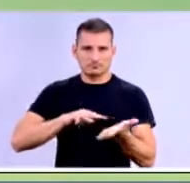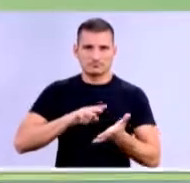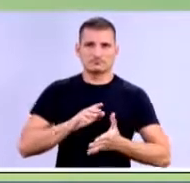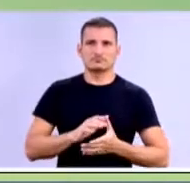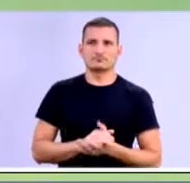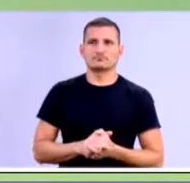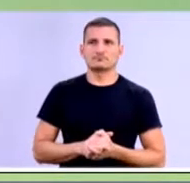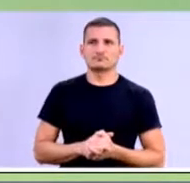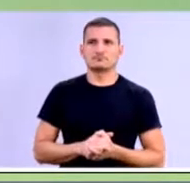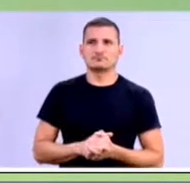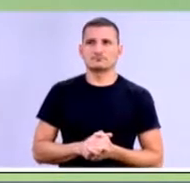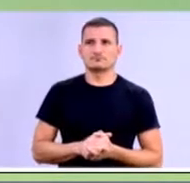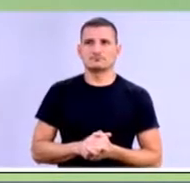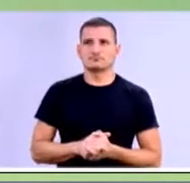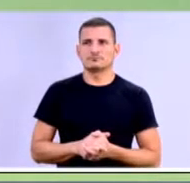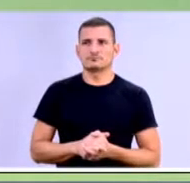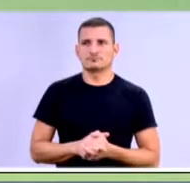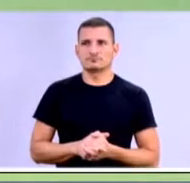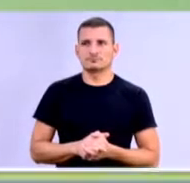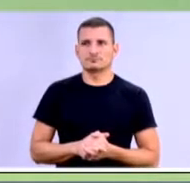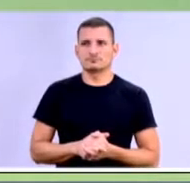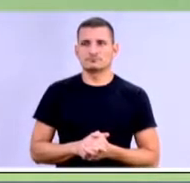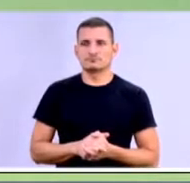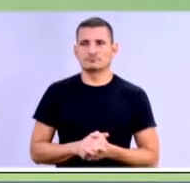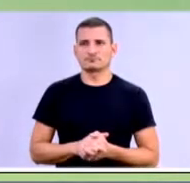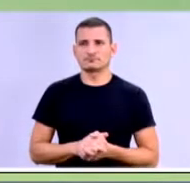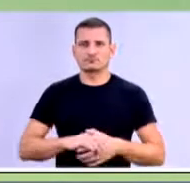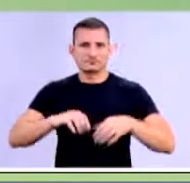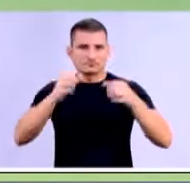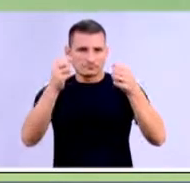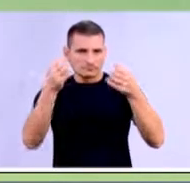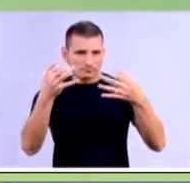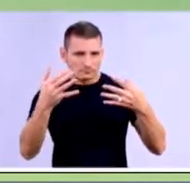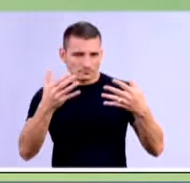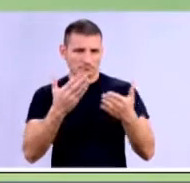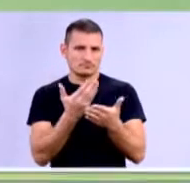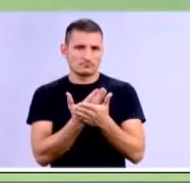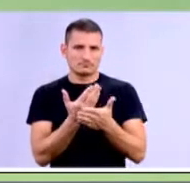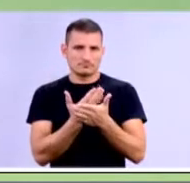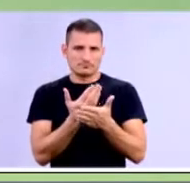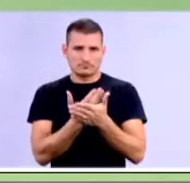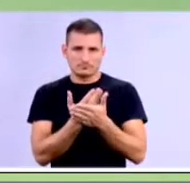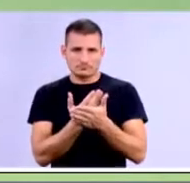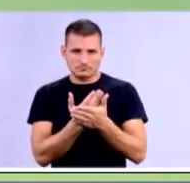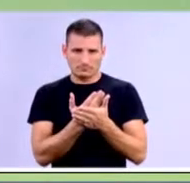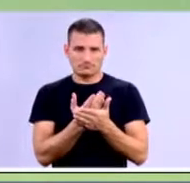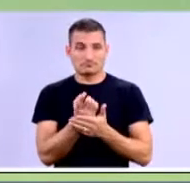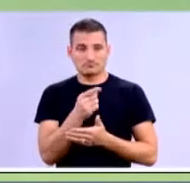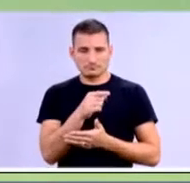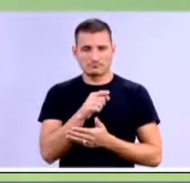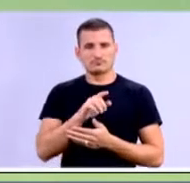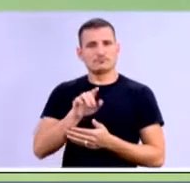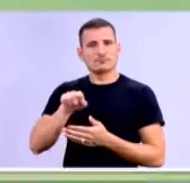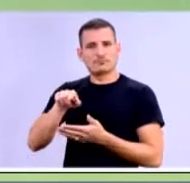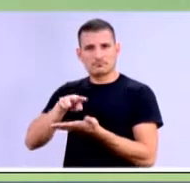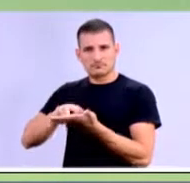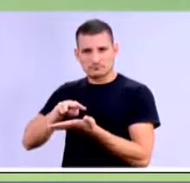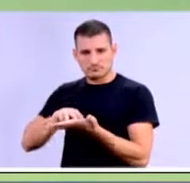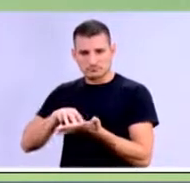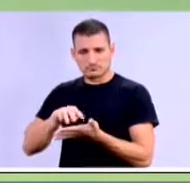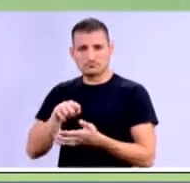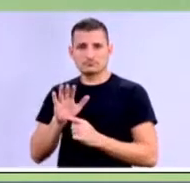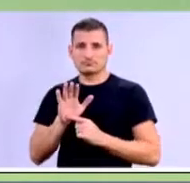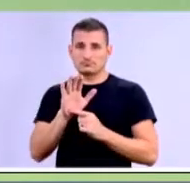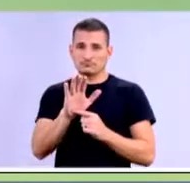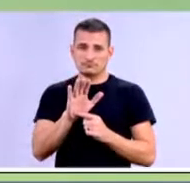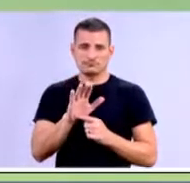Quando nos referimos aos estudos e metodologia, representa os